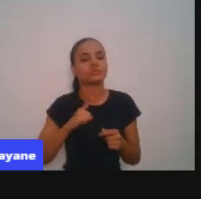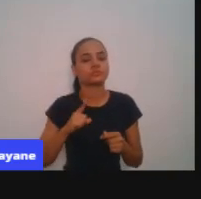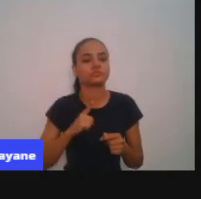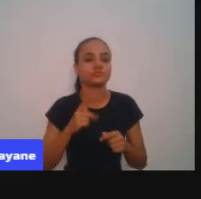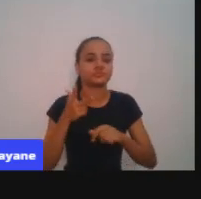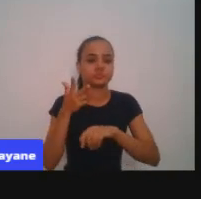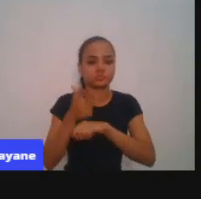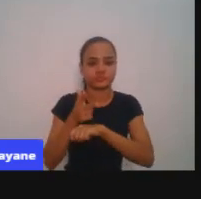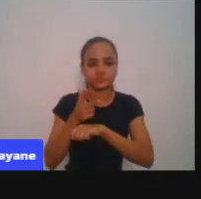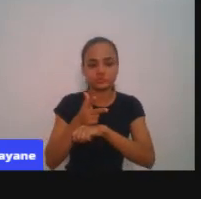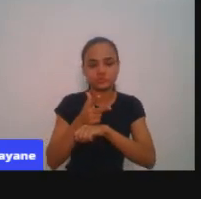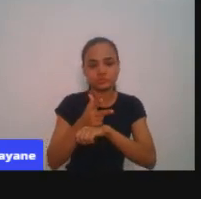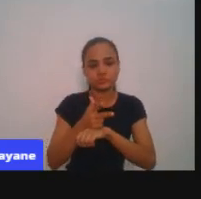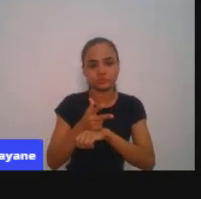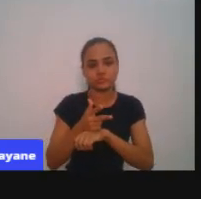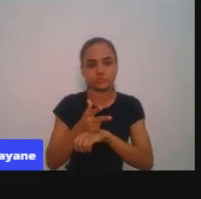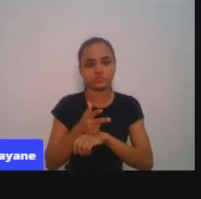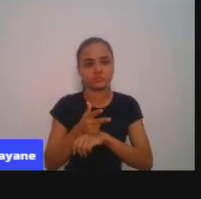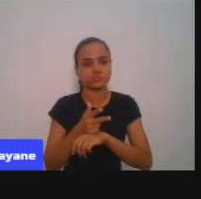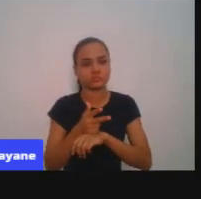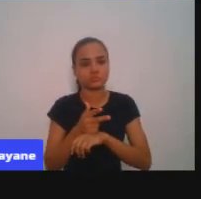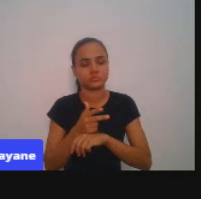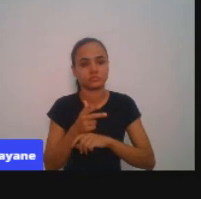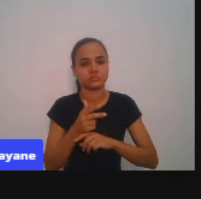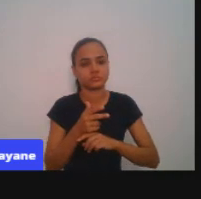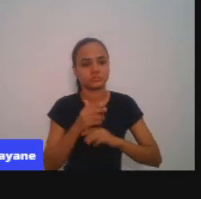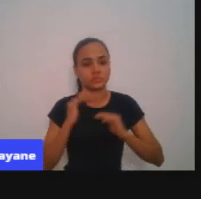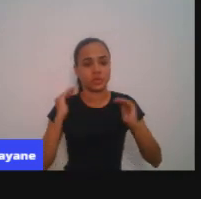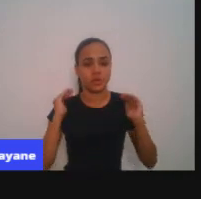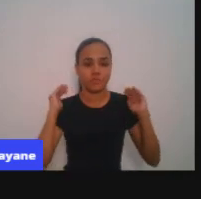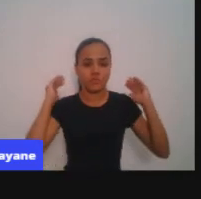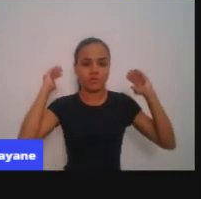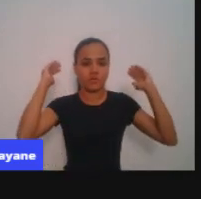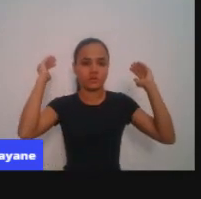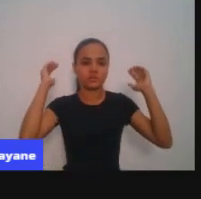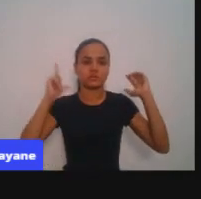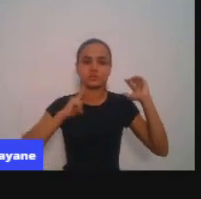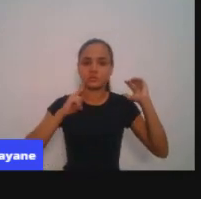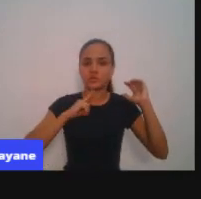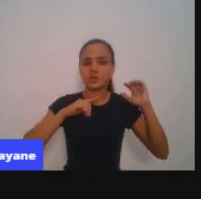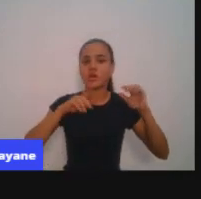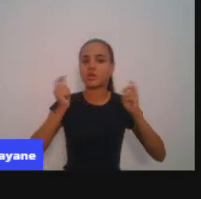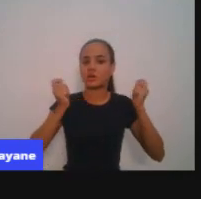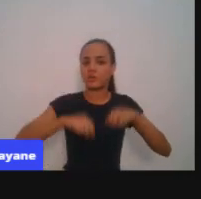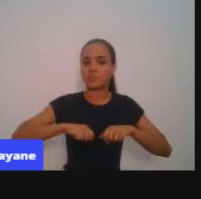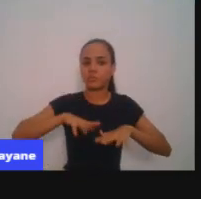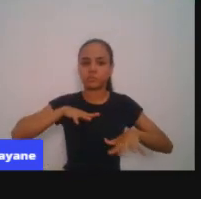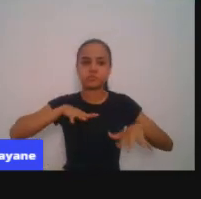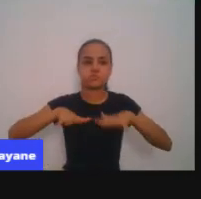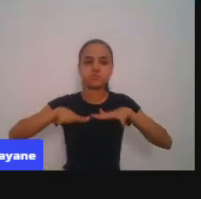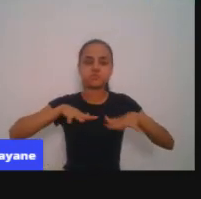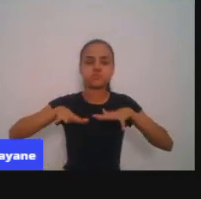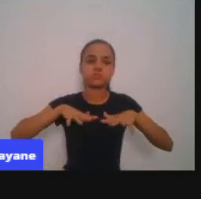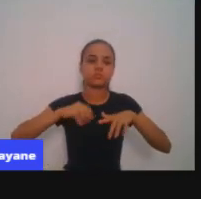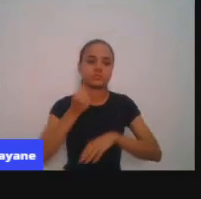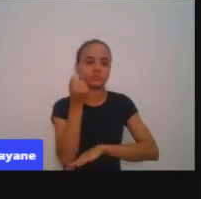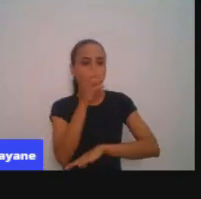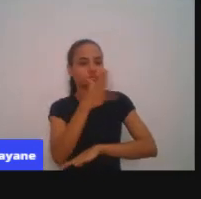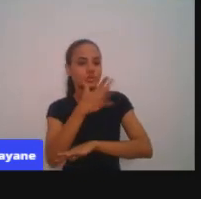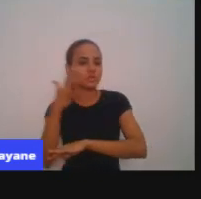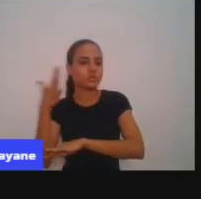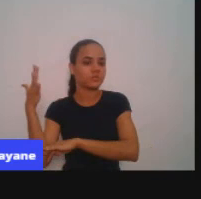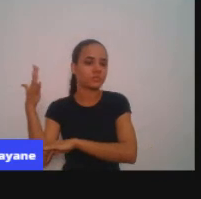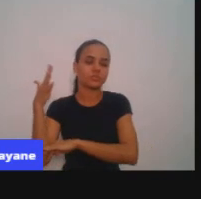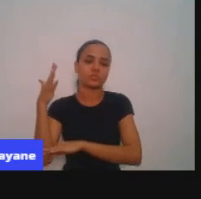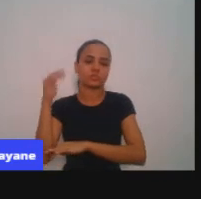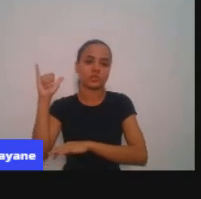com quadro-chave, que eu posso colocar, fazer movimentos com os animais, com um